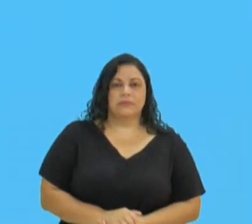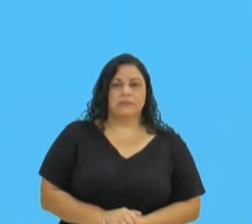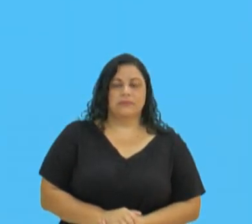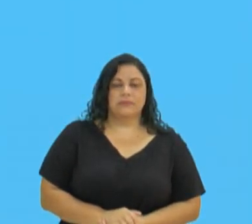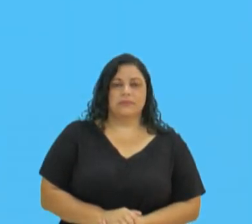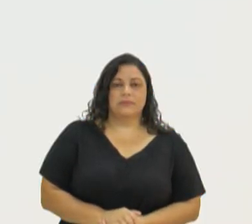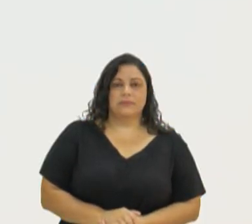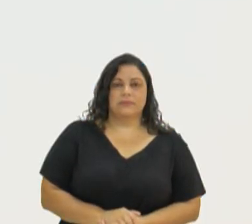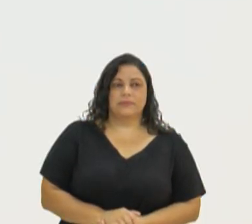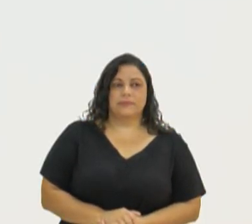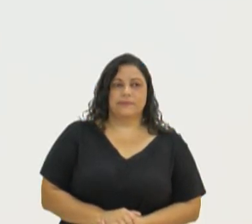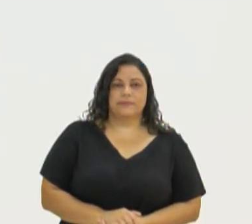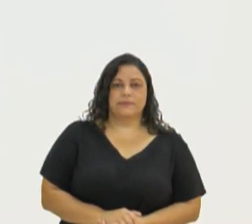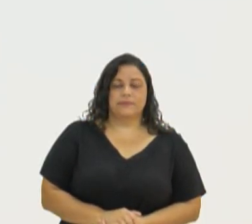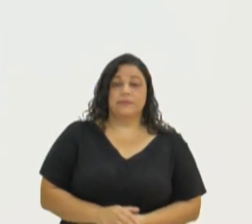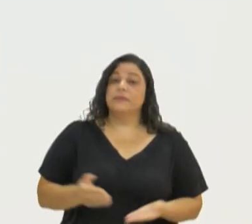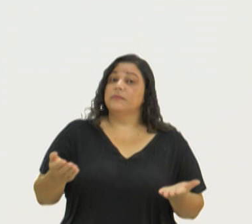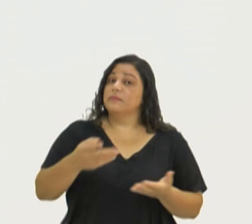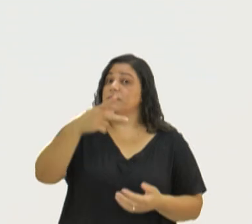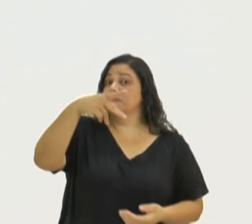no peão.